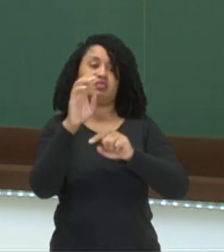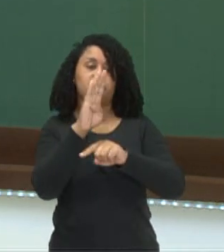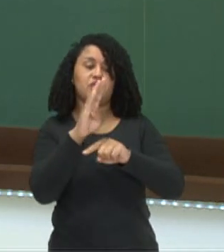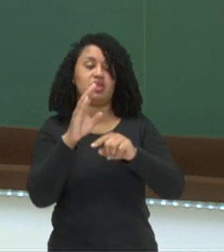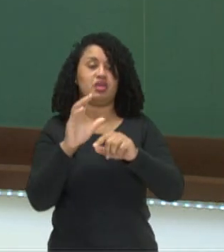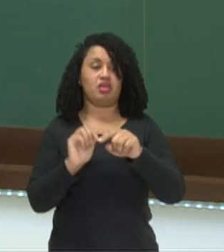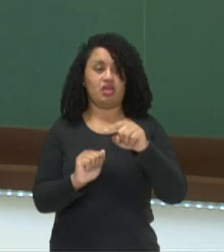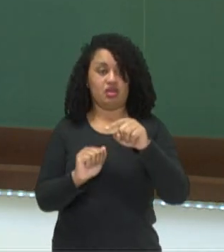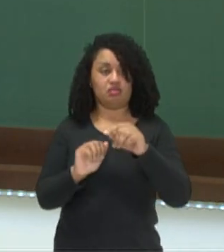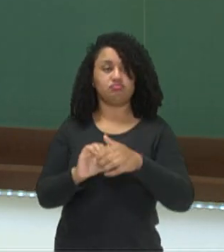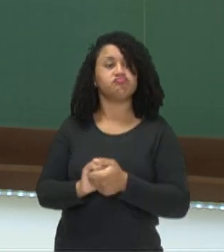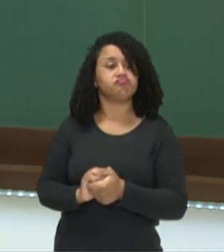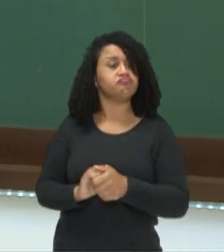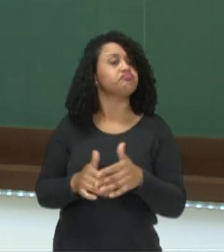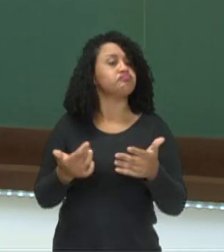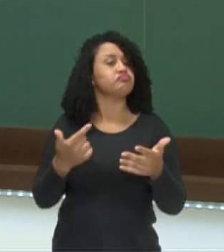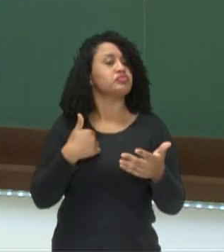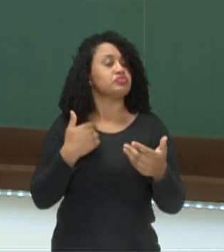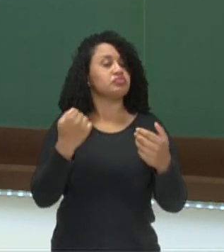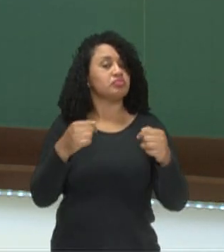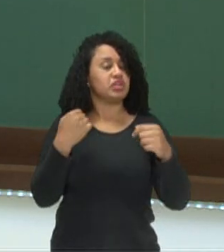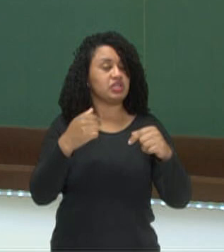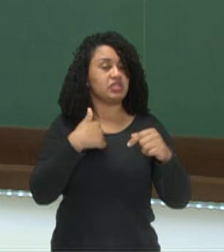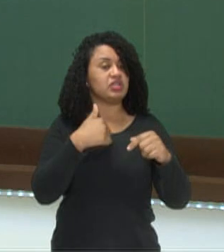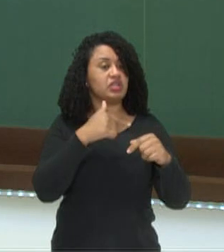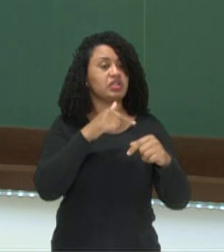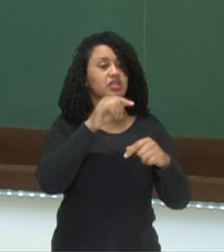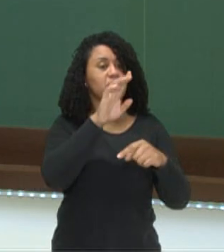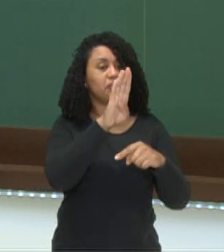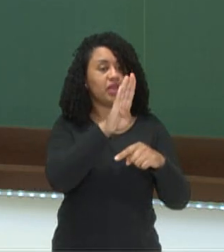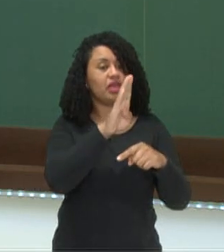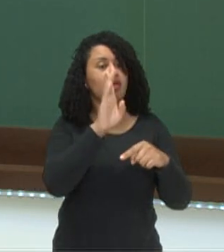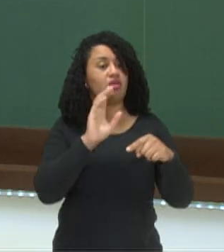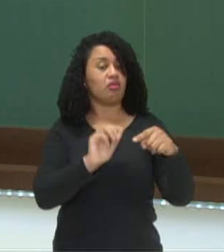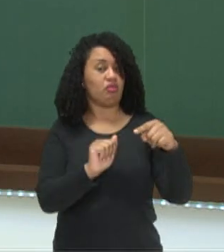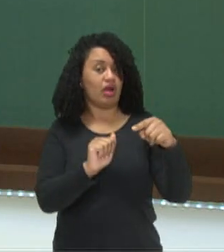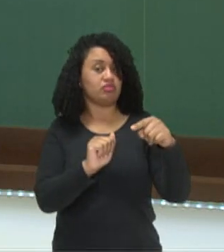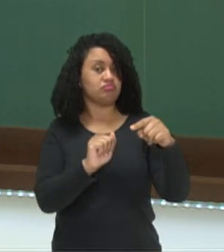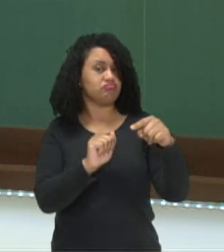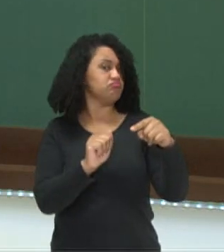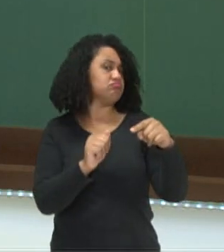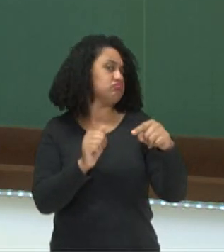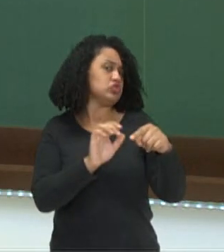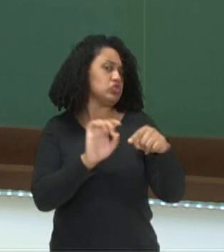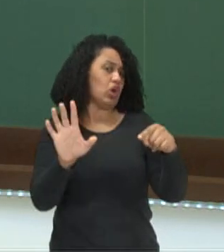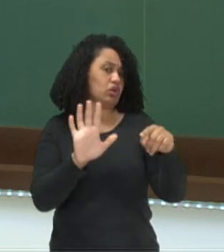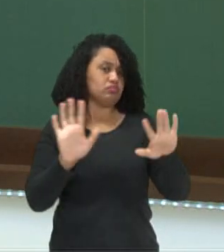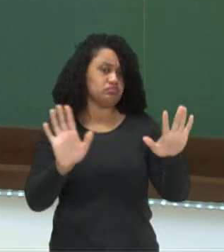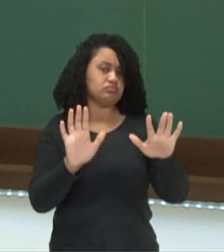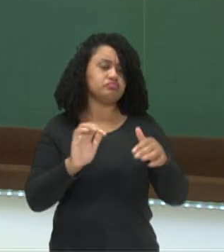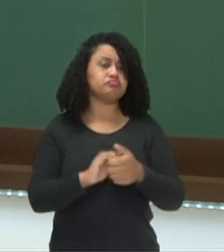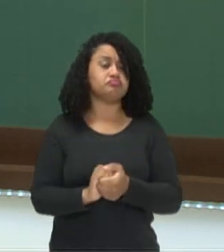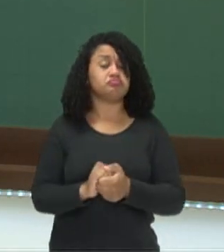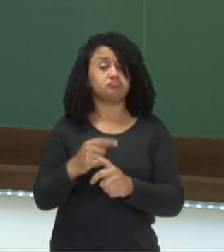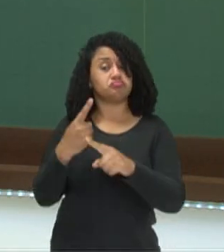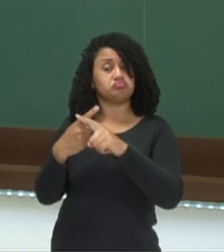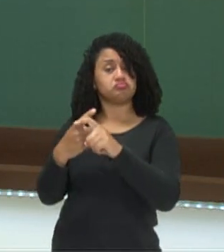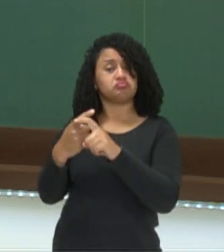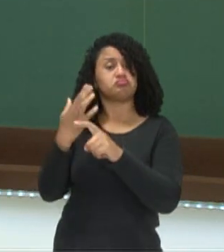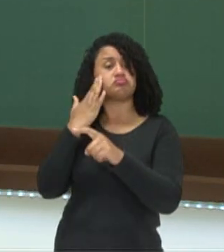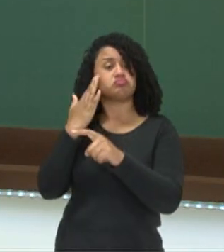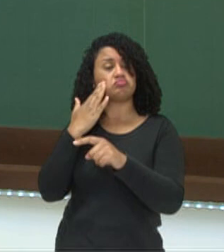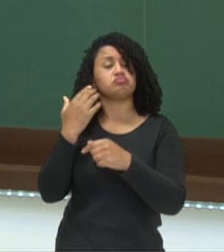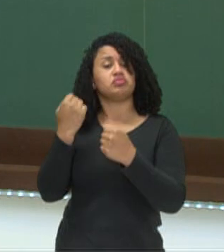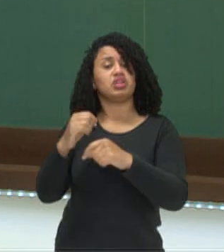menos b sobre a. Então, você precisa do coeficiente b e do coeficiente a da equação. Só. E para saber o